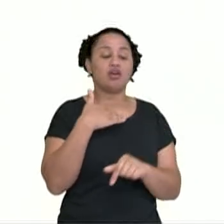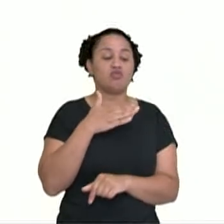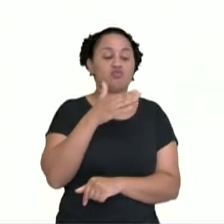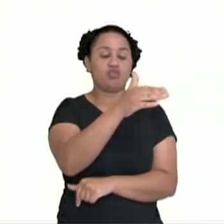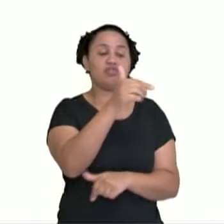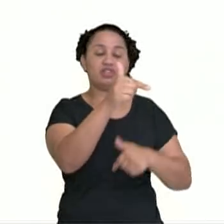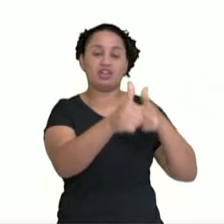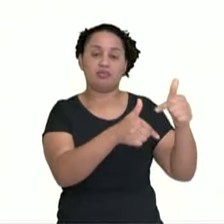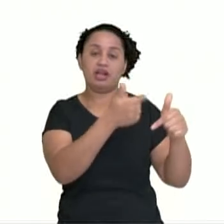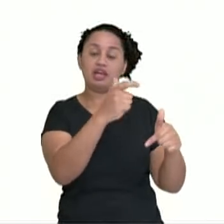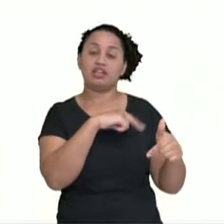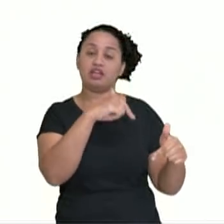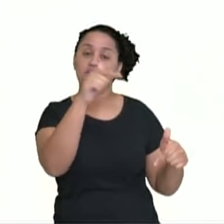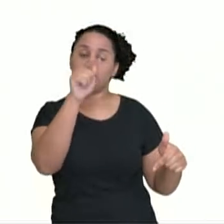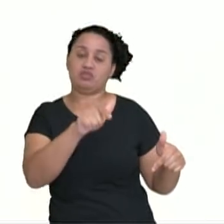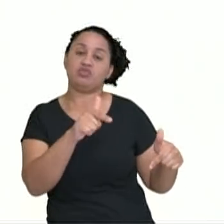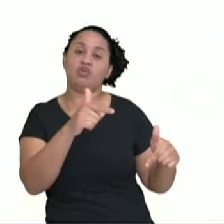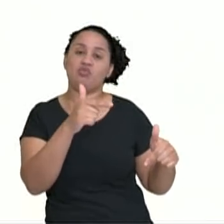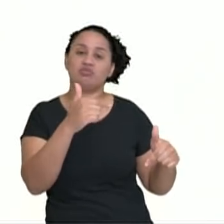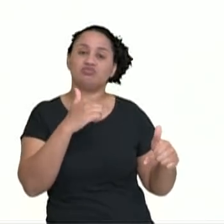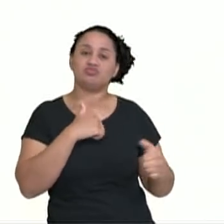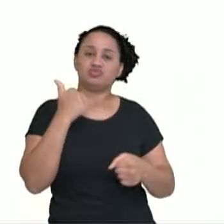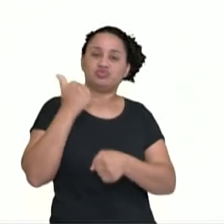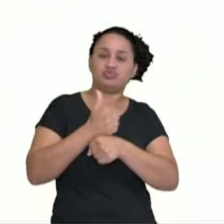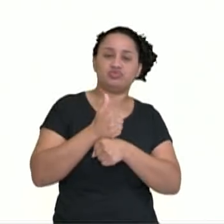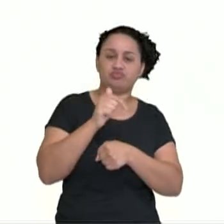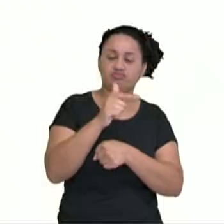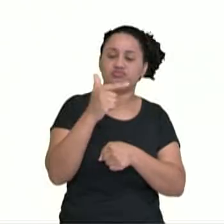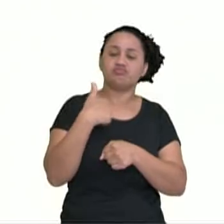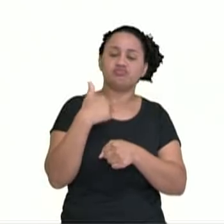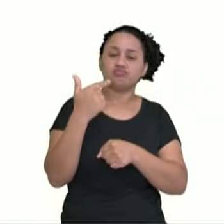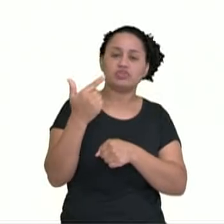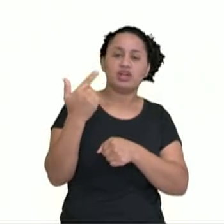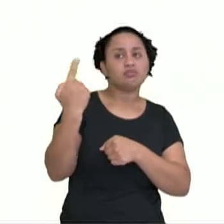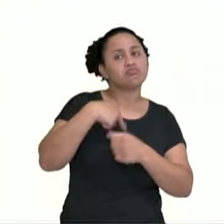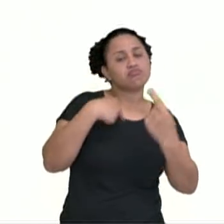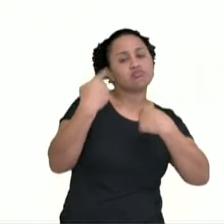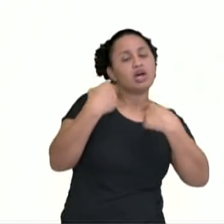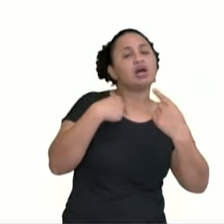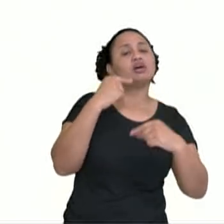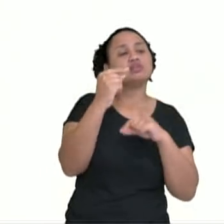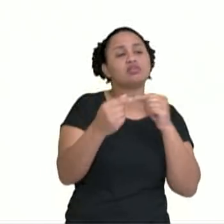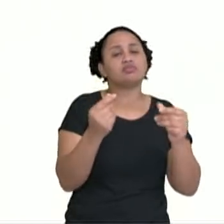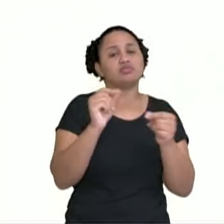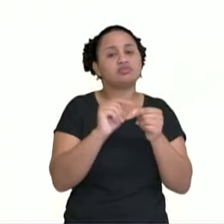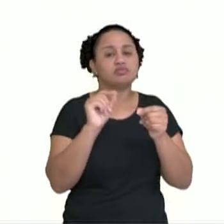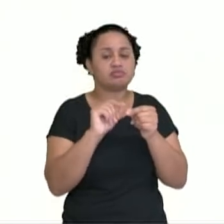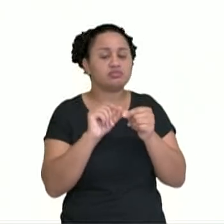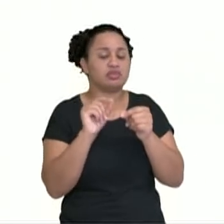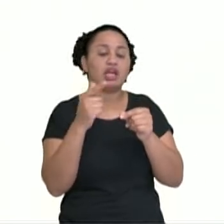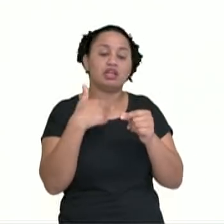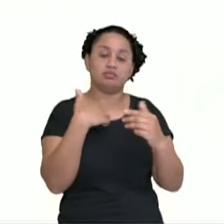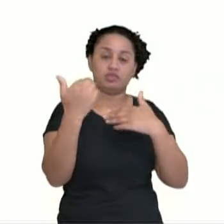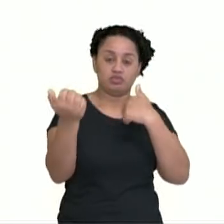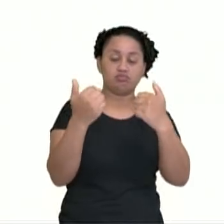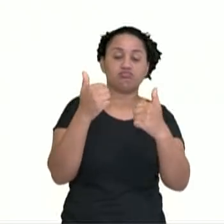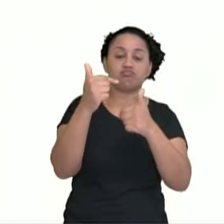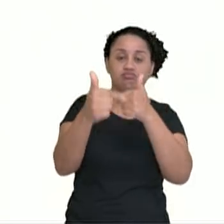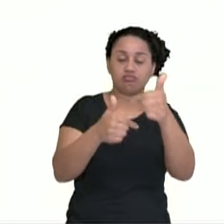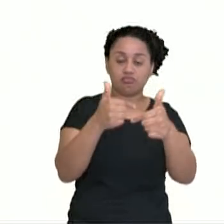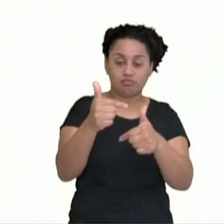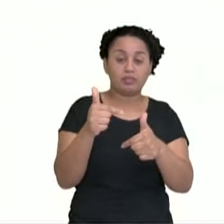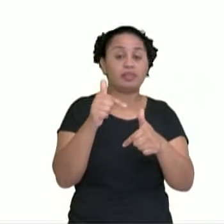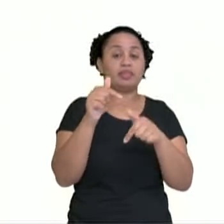trabalhar para alguém. Em geral, ele tem um patrão, uma pessoa que então, além de ser a pessoa que contrata ele para